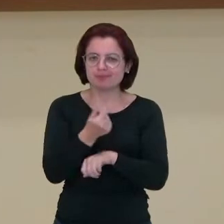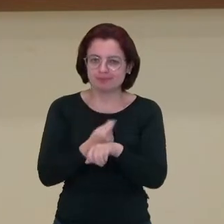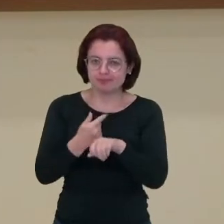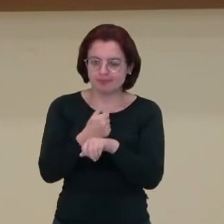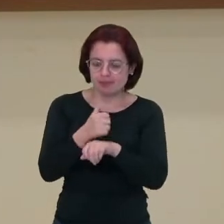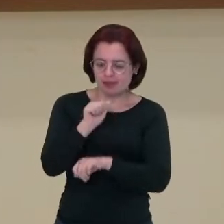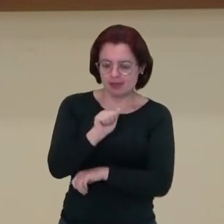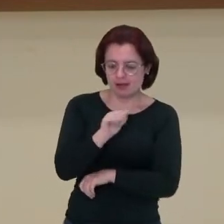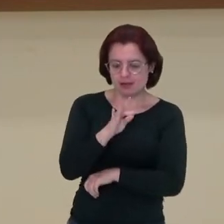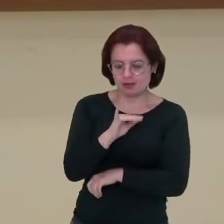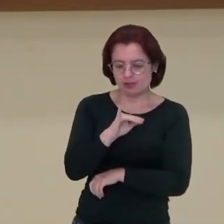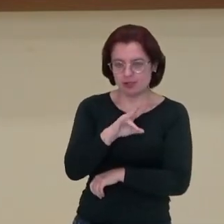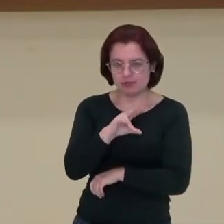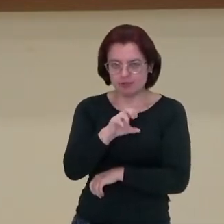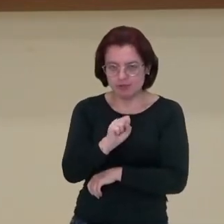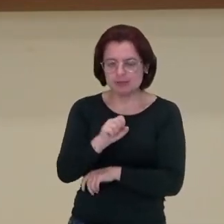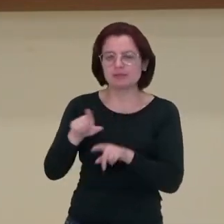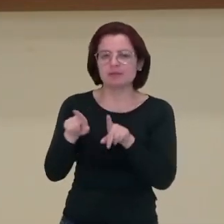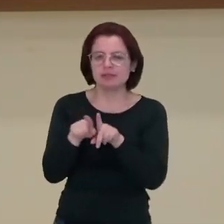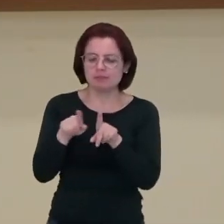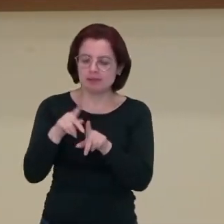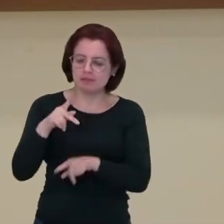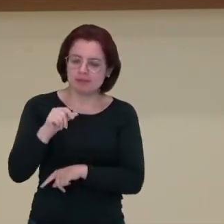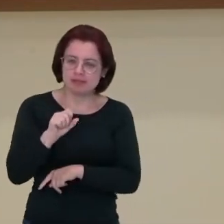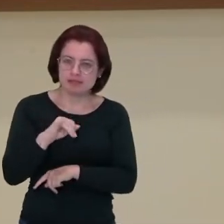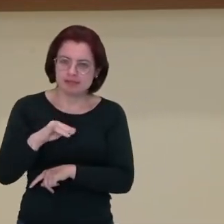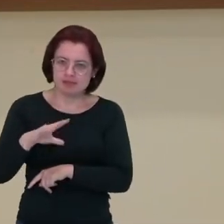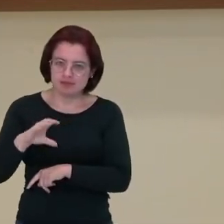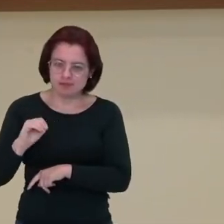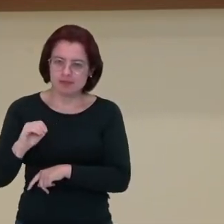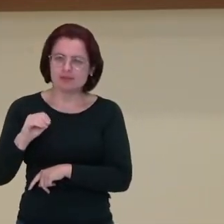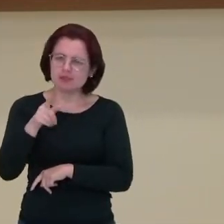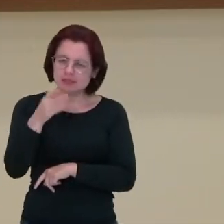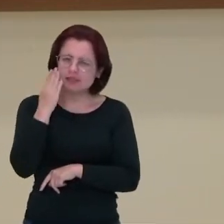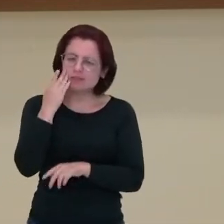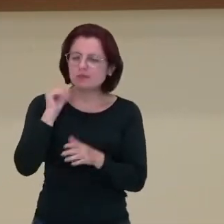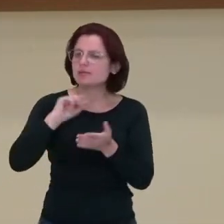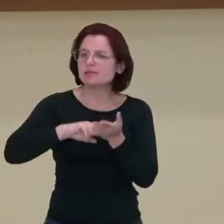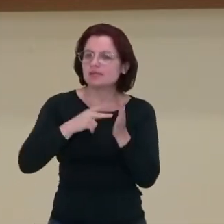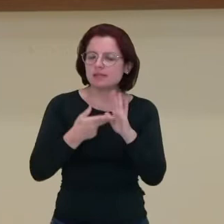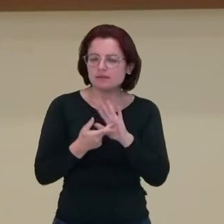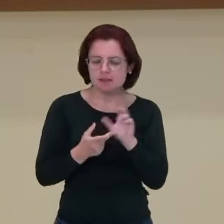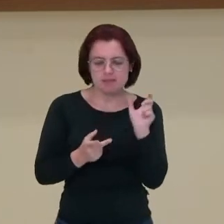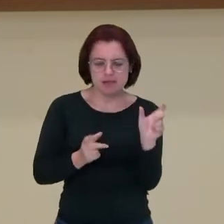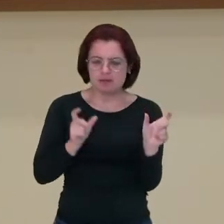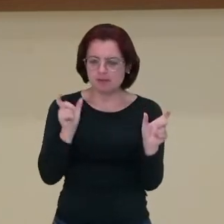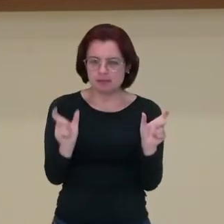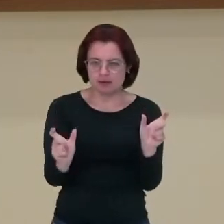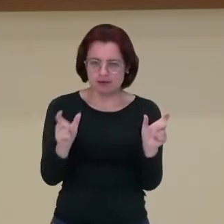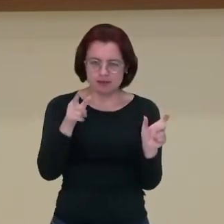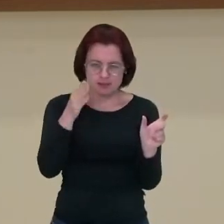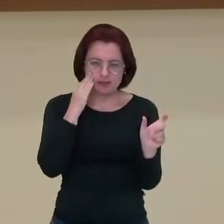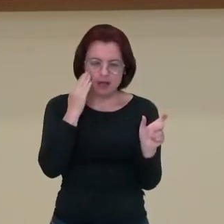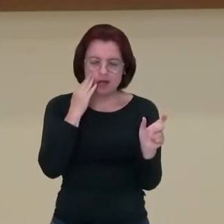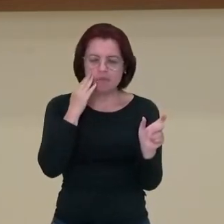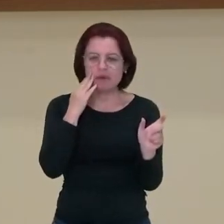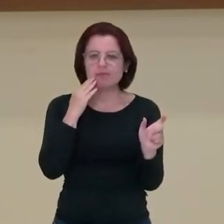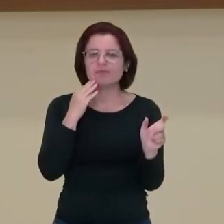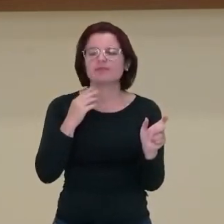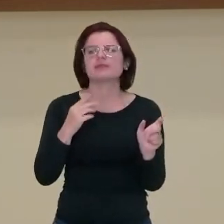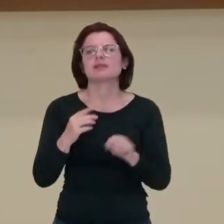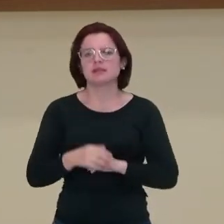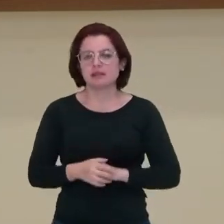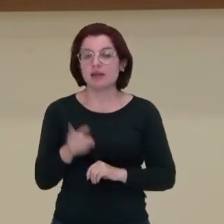e passivos. Vocês sabem o que significa dentro da educação financeira esse termo? São bastante importantes e que a gente